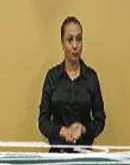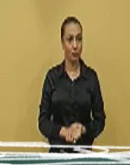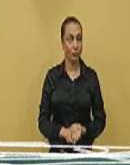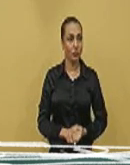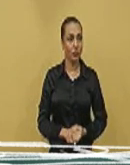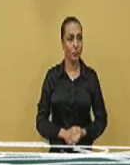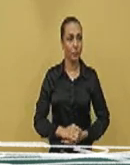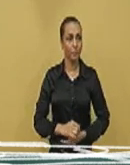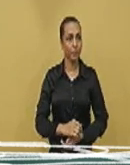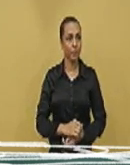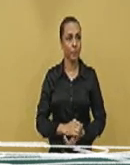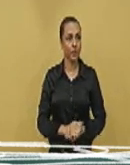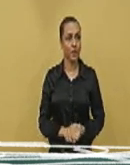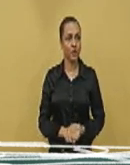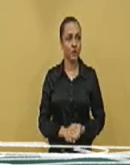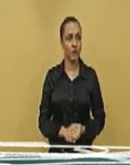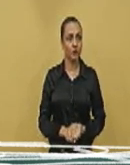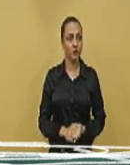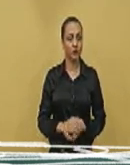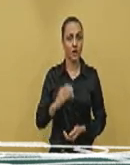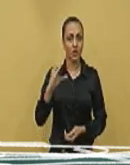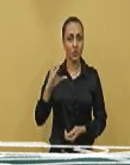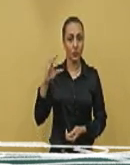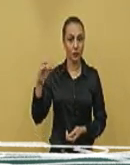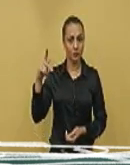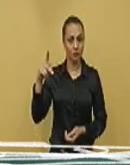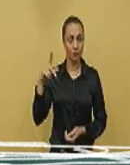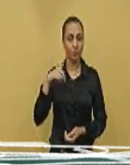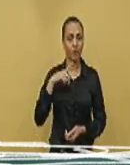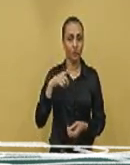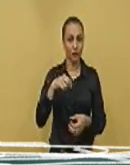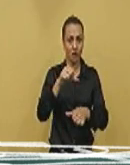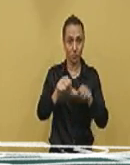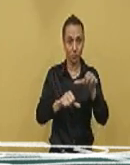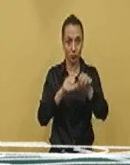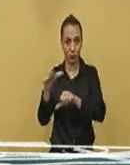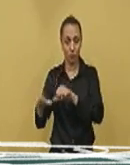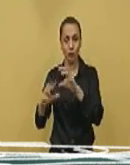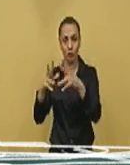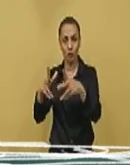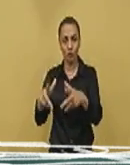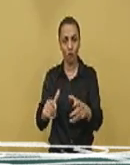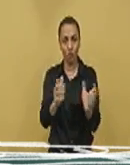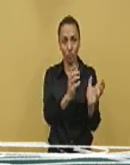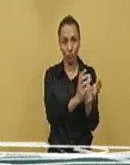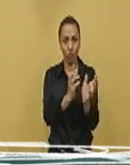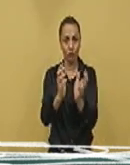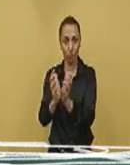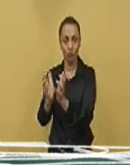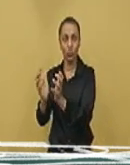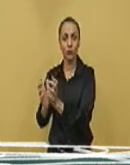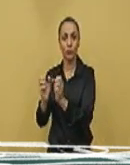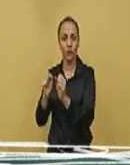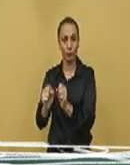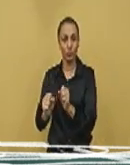A CCP faz o rodízio das caixas ali para que todas as categorias tenham oportunidade de ser o primeiro a perguntar.